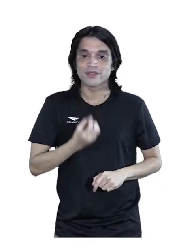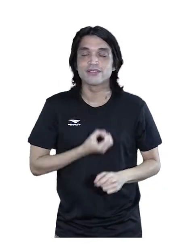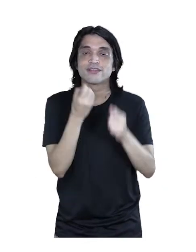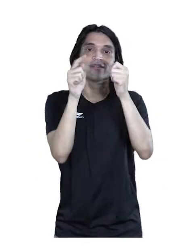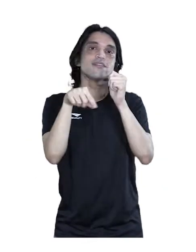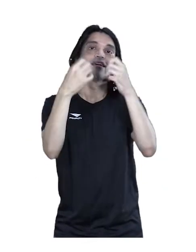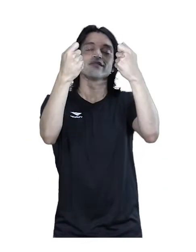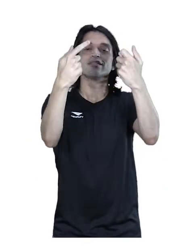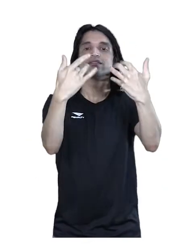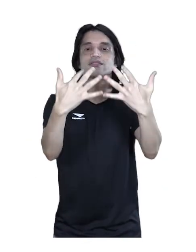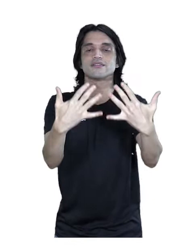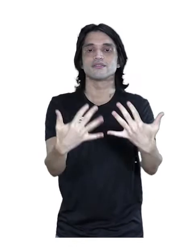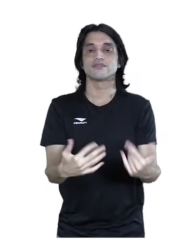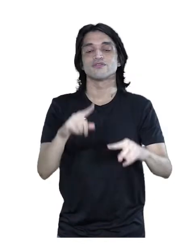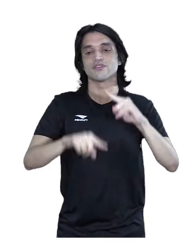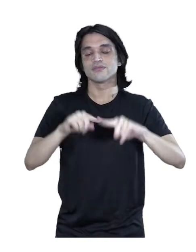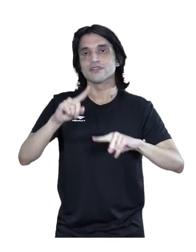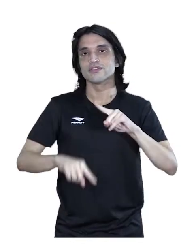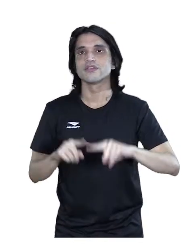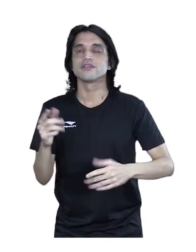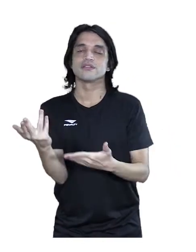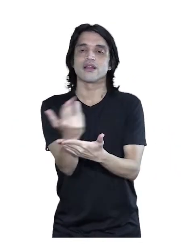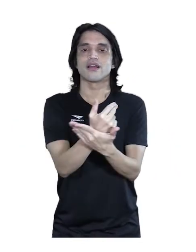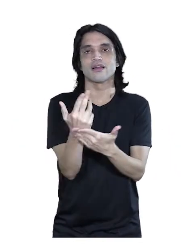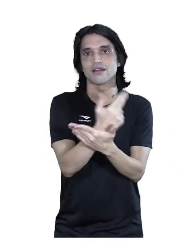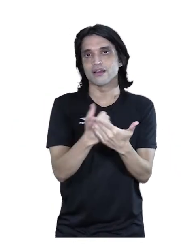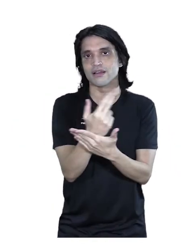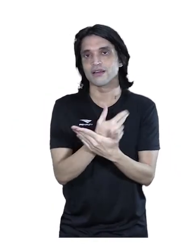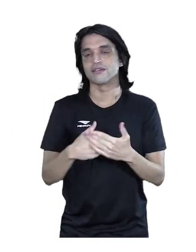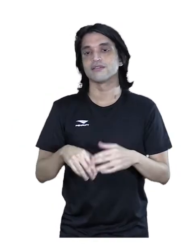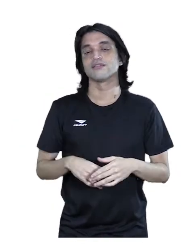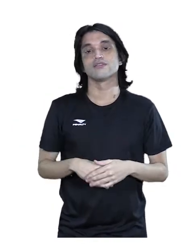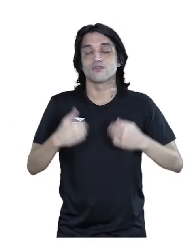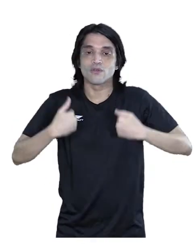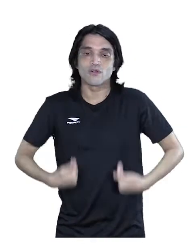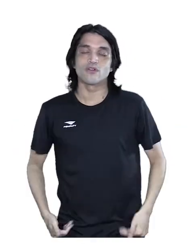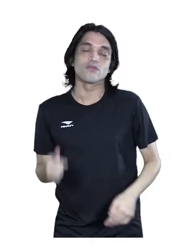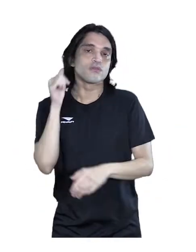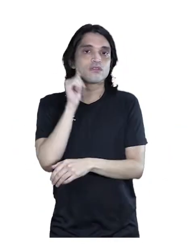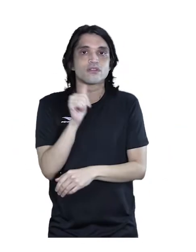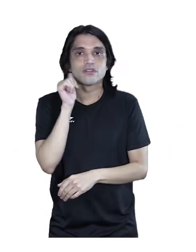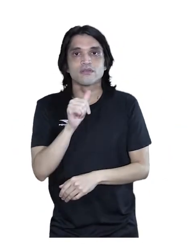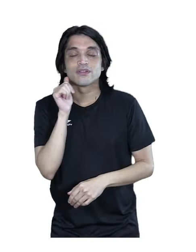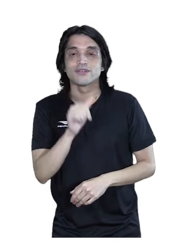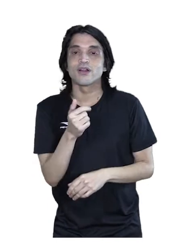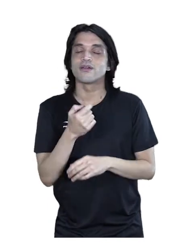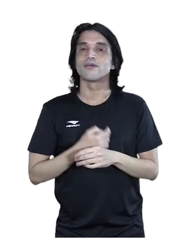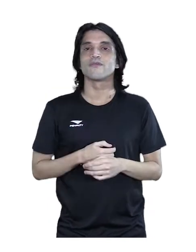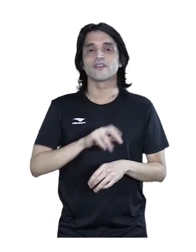de objetos, obras de arte, natureza, figura feminina, pouca variabilidade